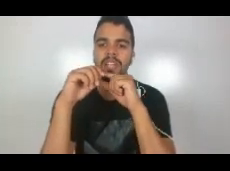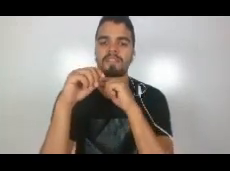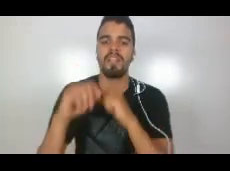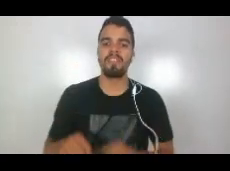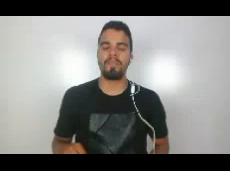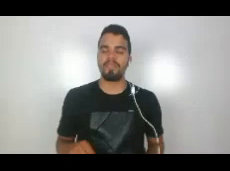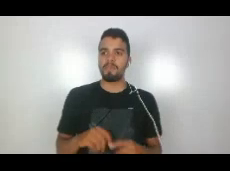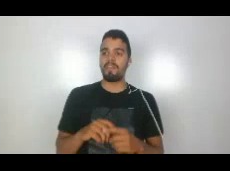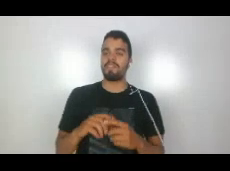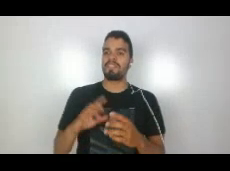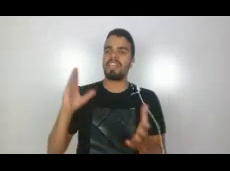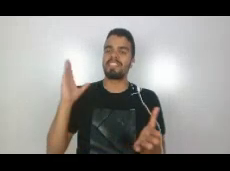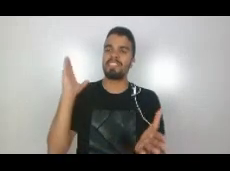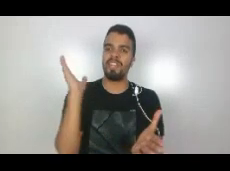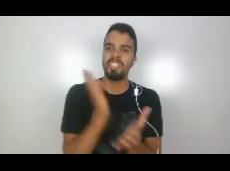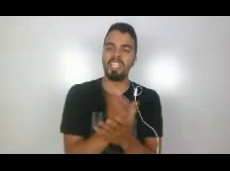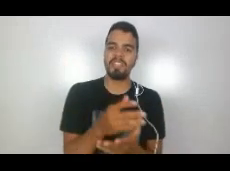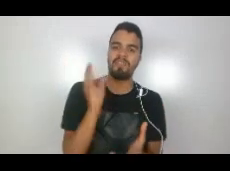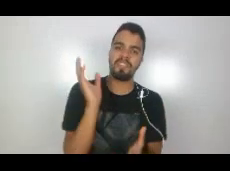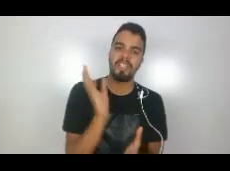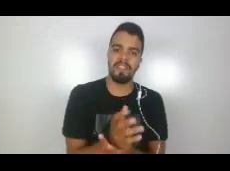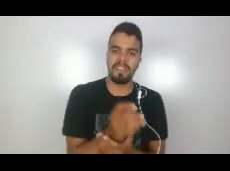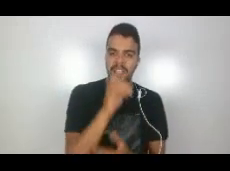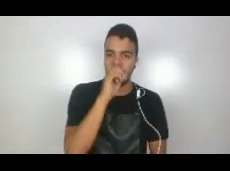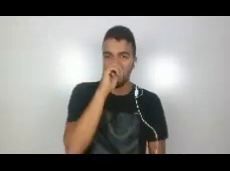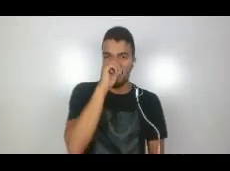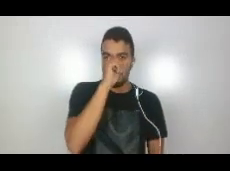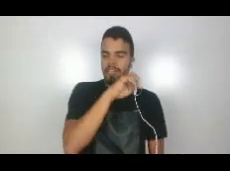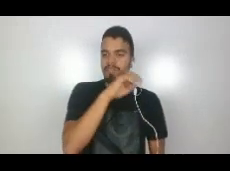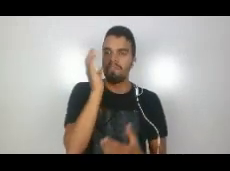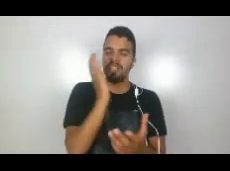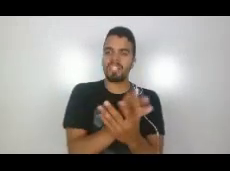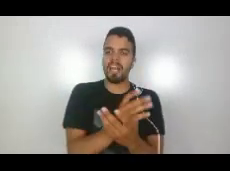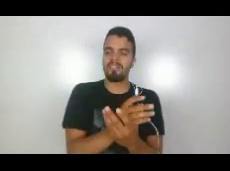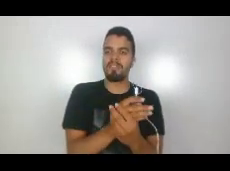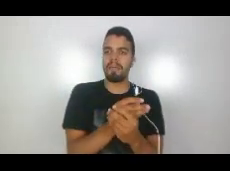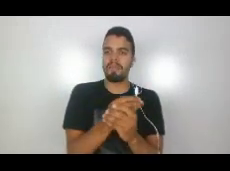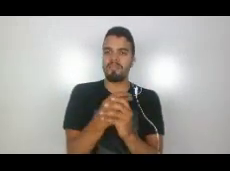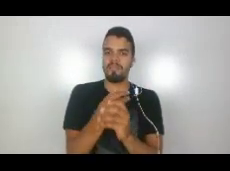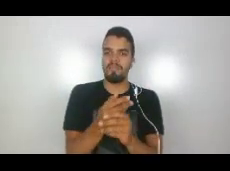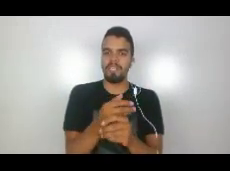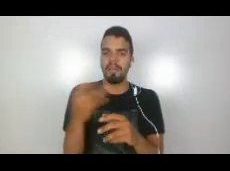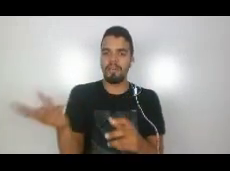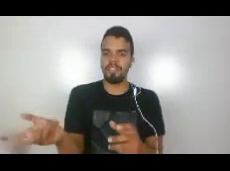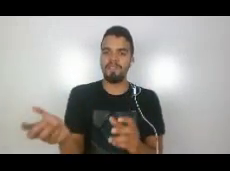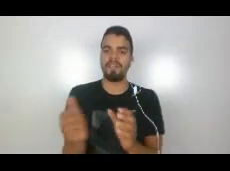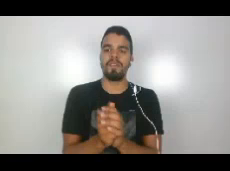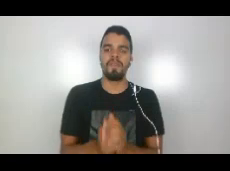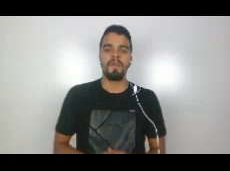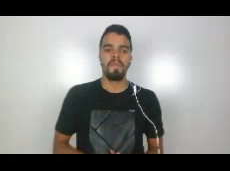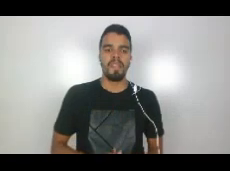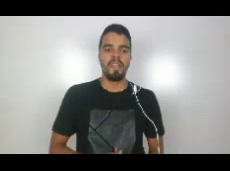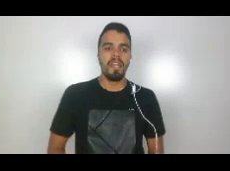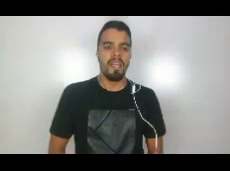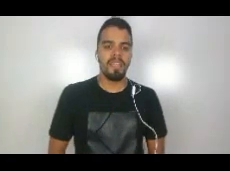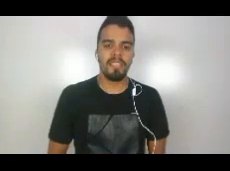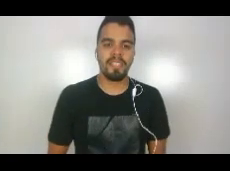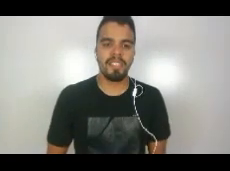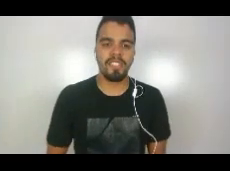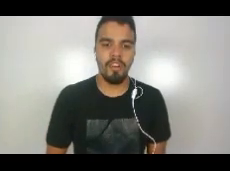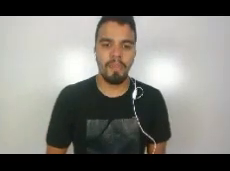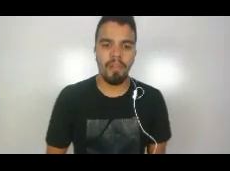não listado e finalizar o processo. Porque você finalizar só restrito, é só você que vai ver. Então, não listado, qualquer pessoa com link ele pode ver.